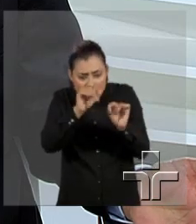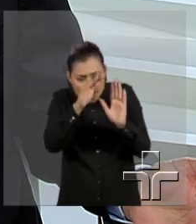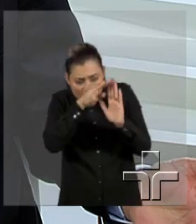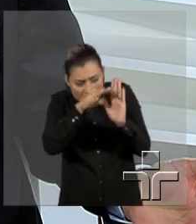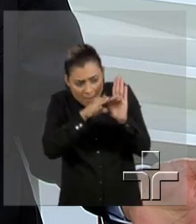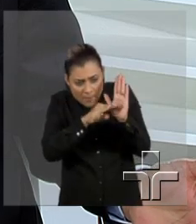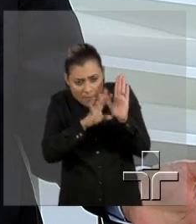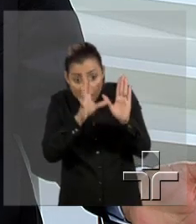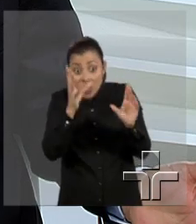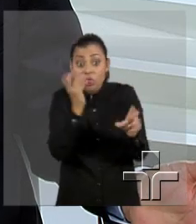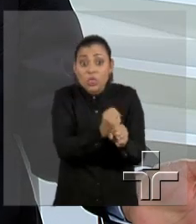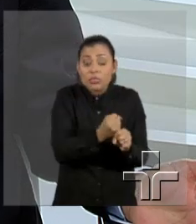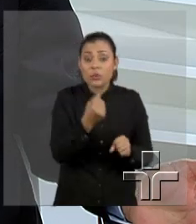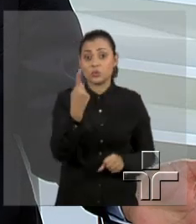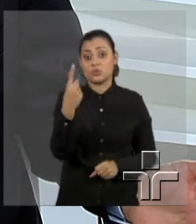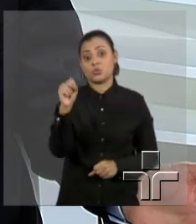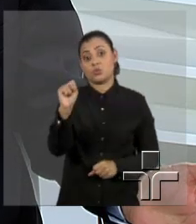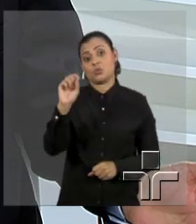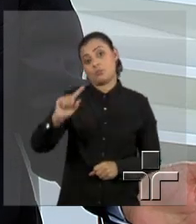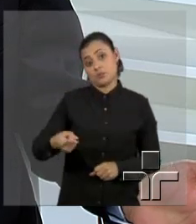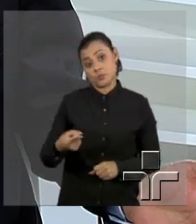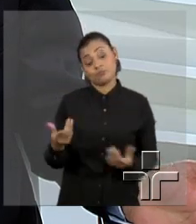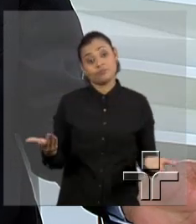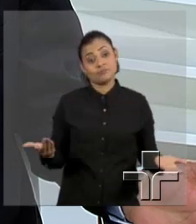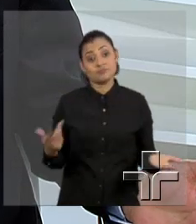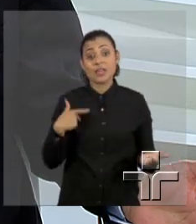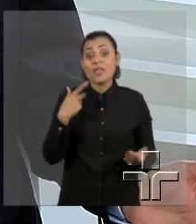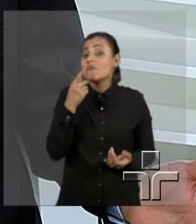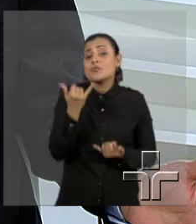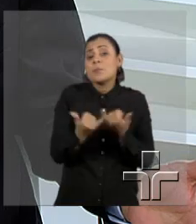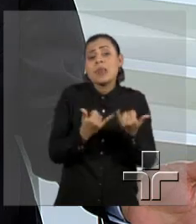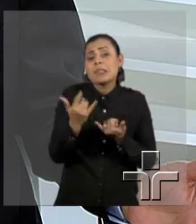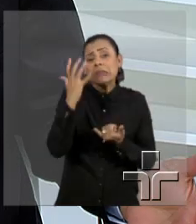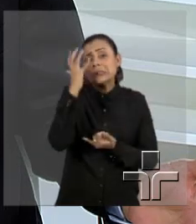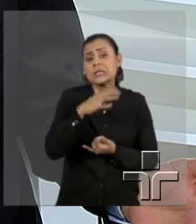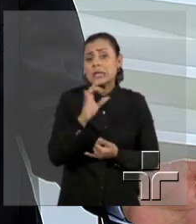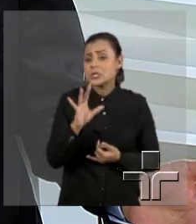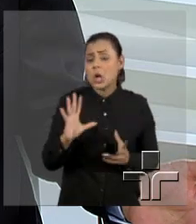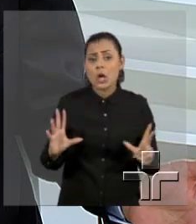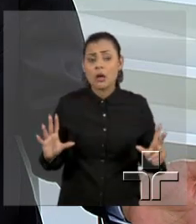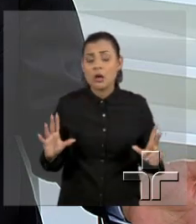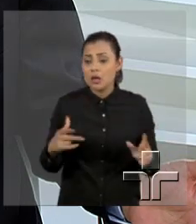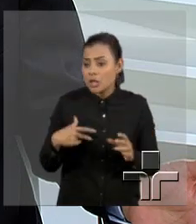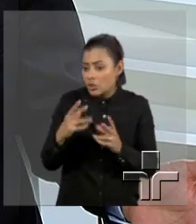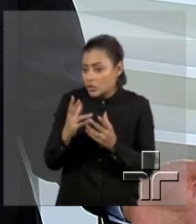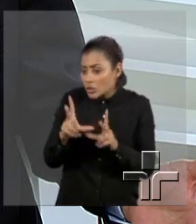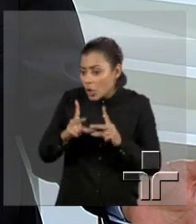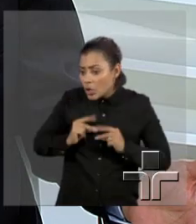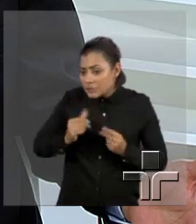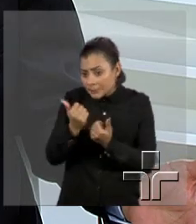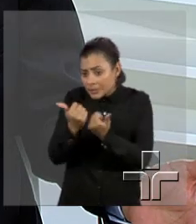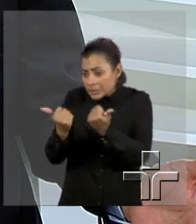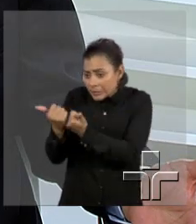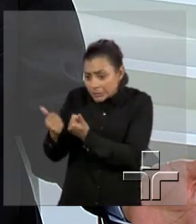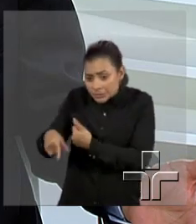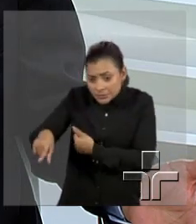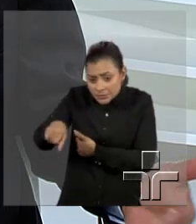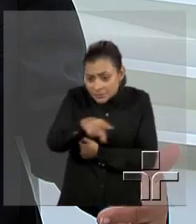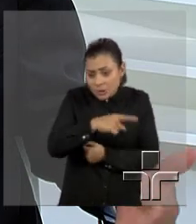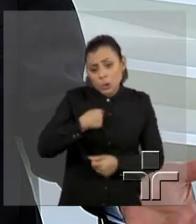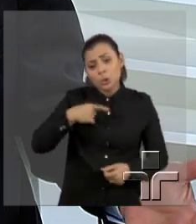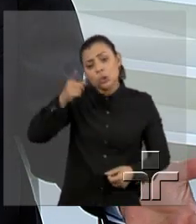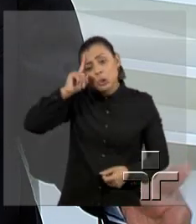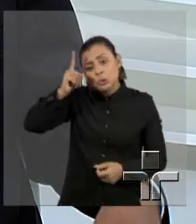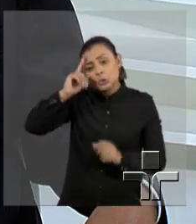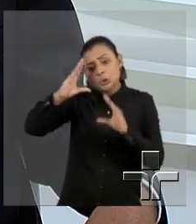ações, viu, Delmanto? E eu fiz uma brincadeira séria. Eu disse, olha, senhores ministros, eu todas as noites rezo por